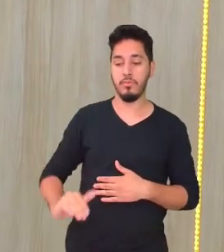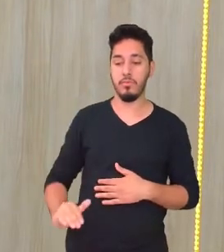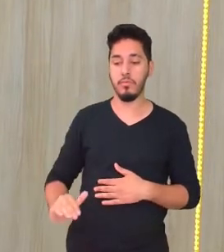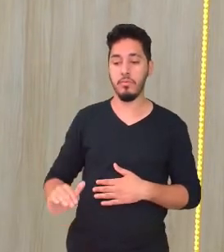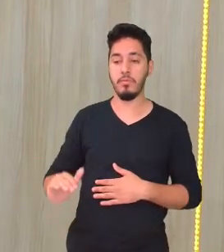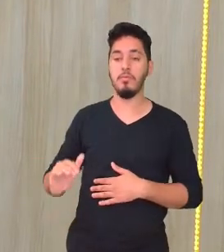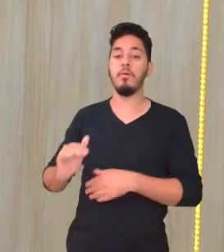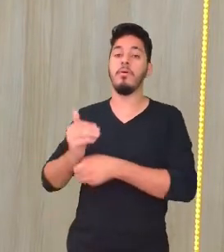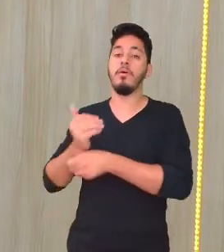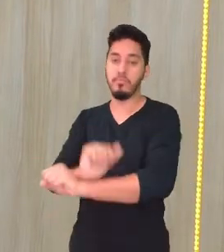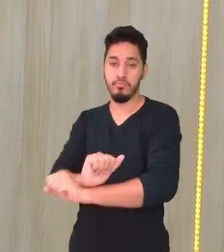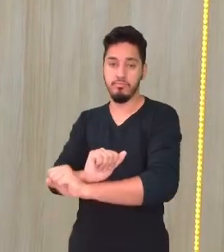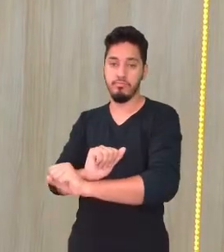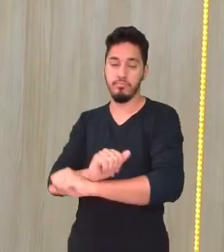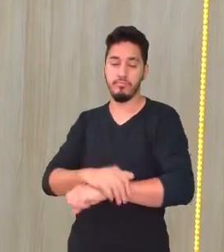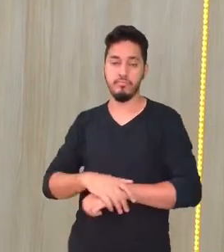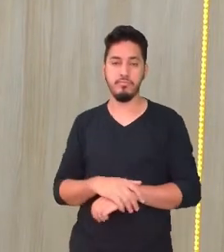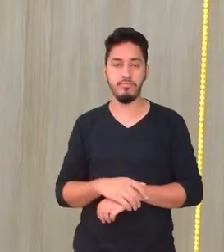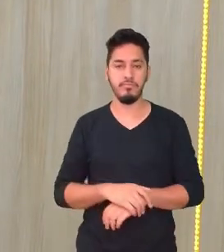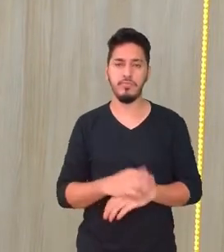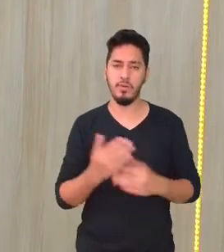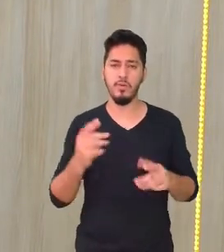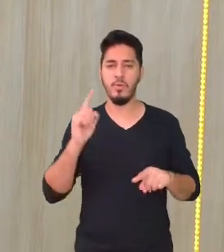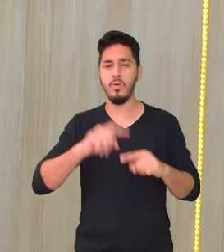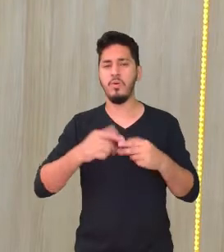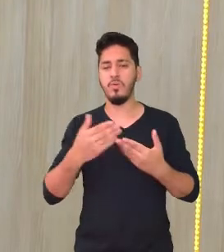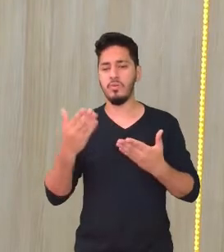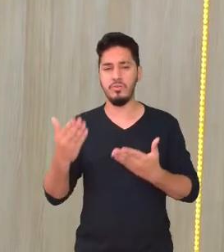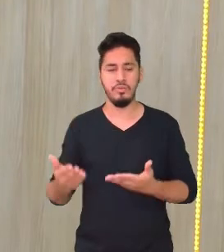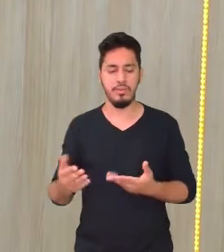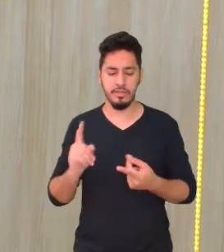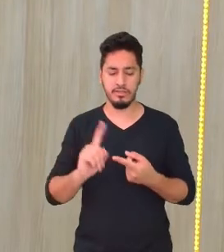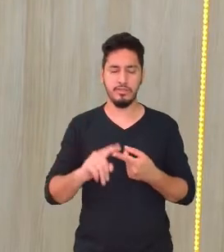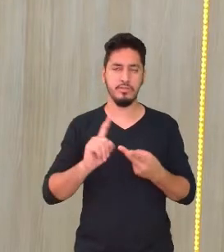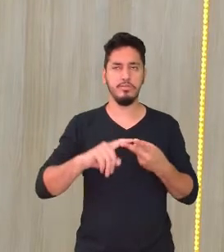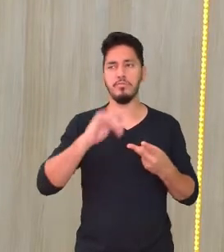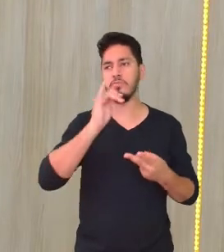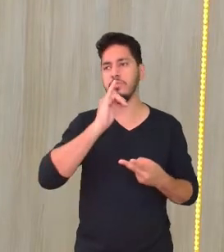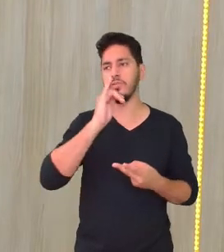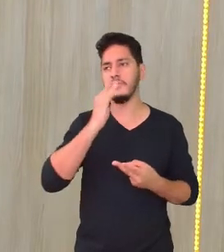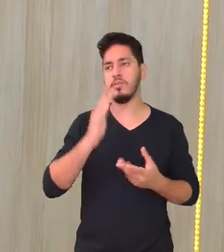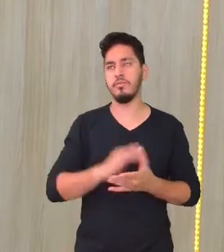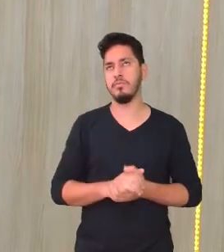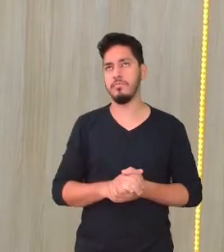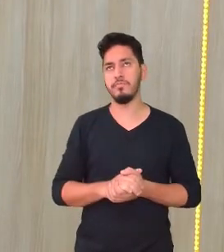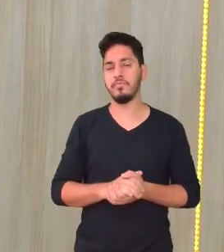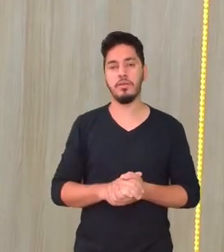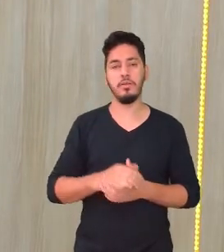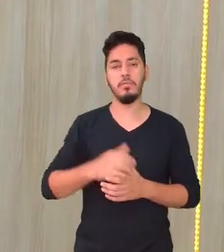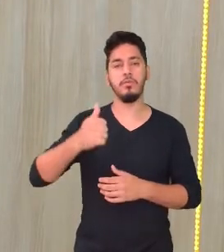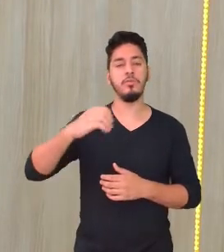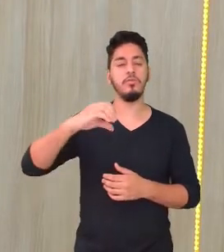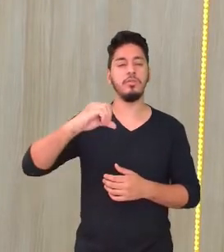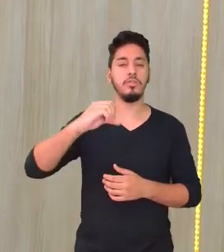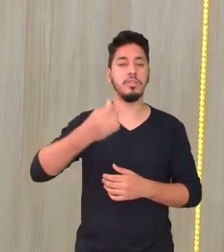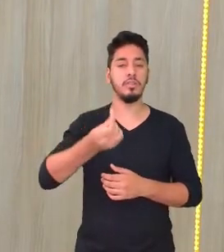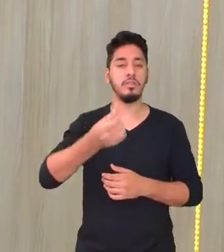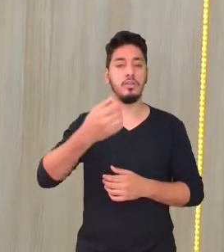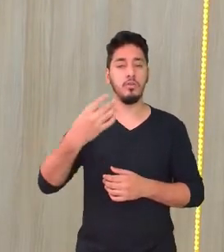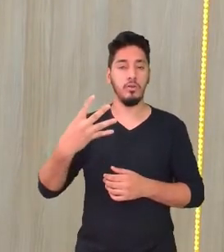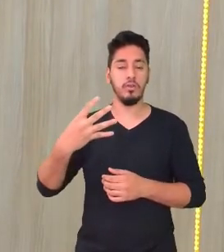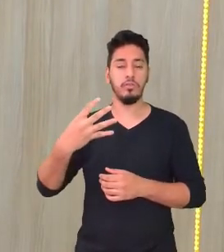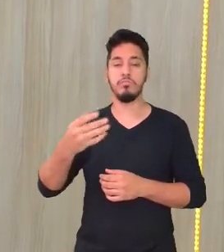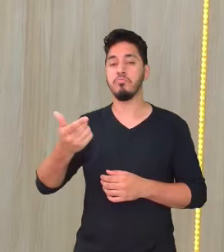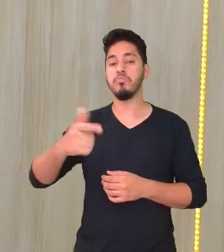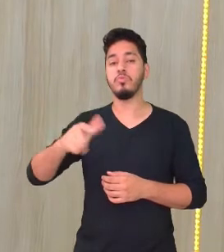condição de escravidão. Então, questões como essa, questões como, por exemplo, né, de que em 1964 a gente